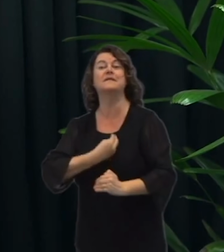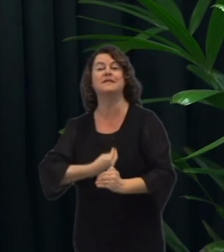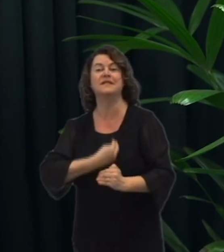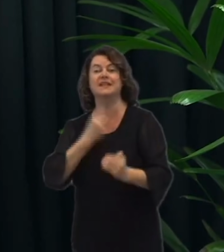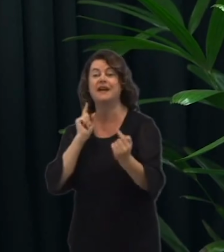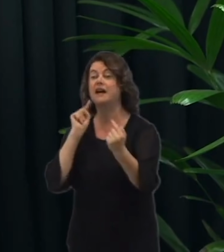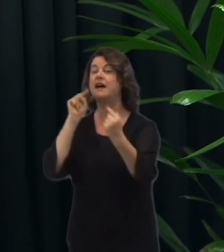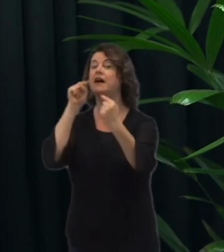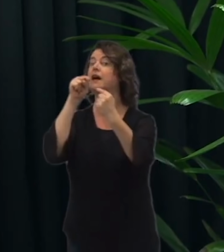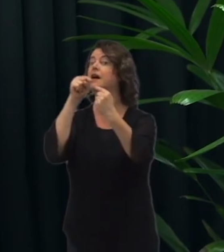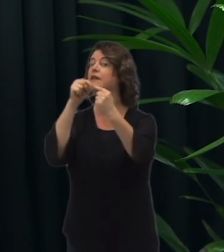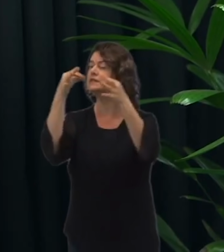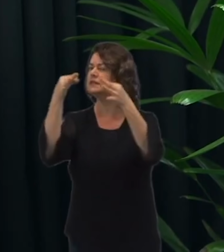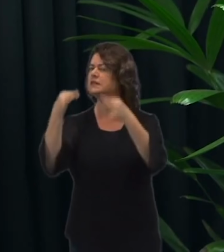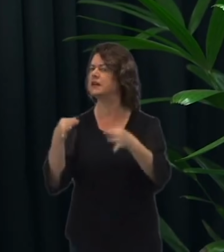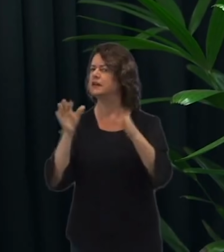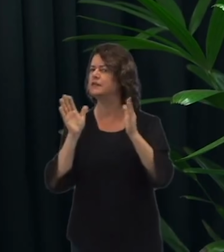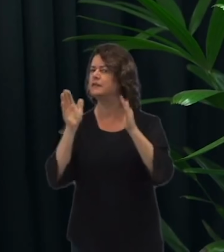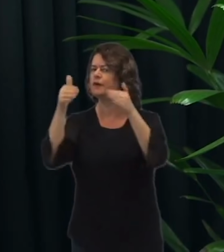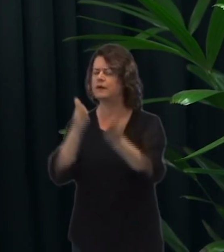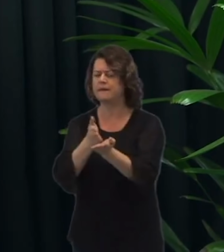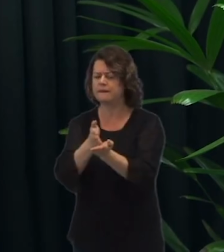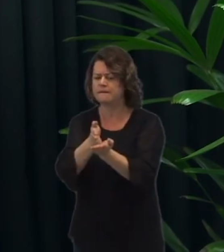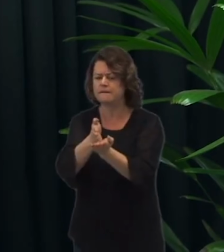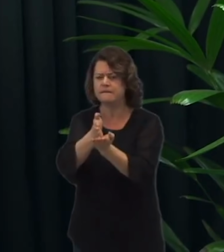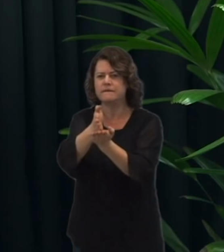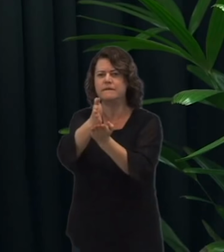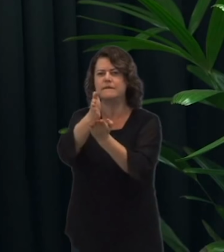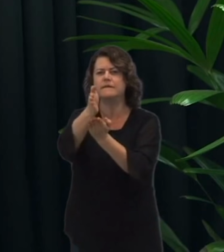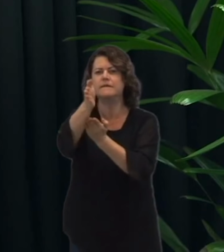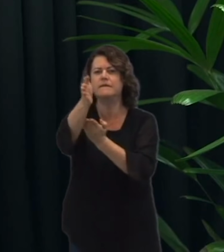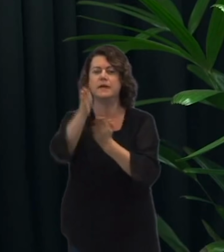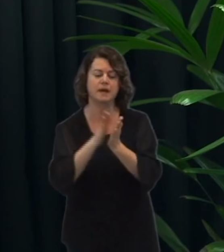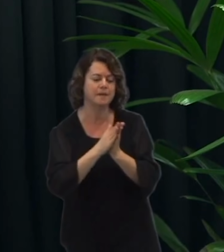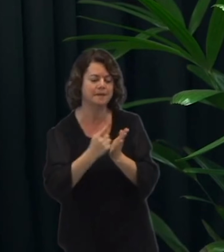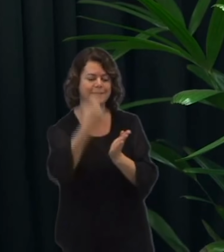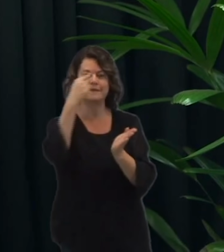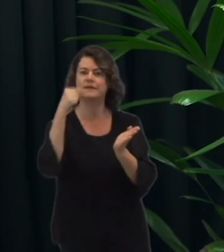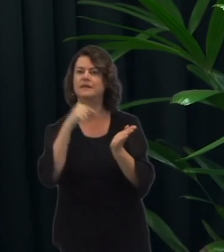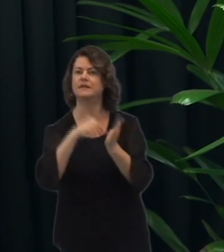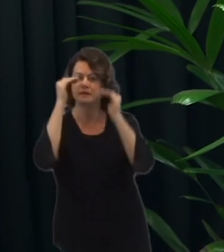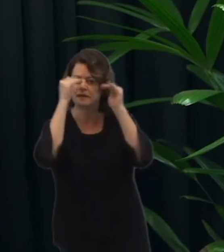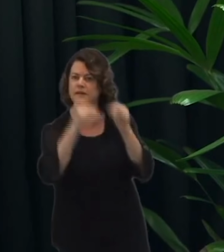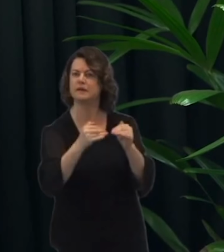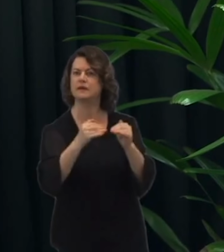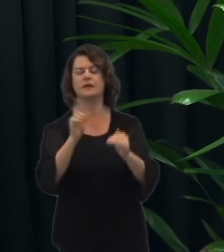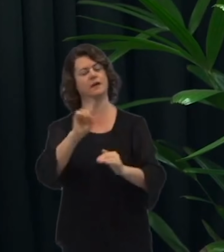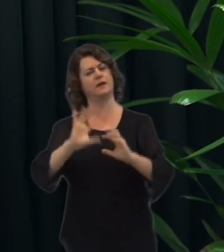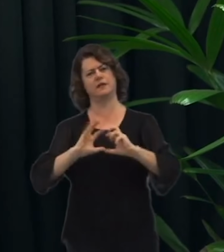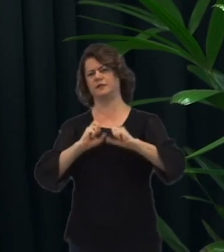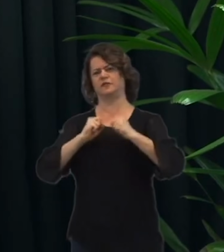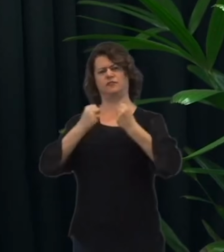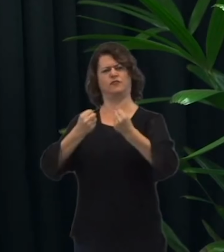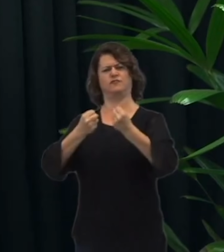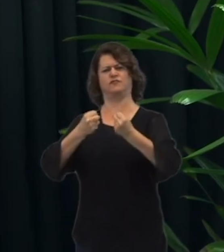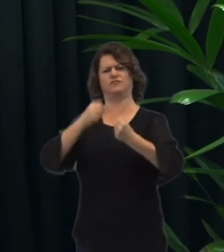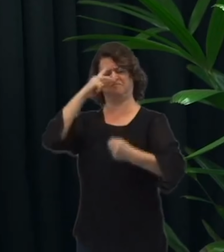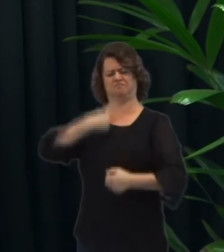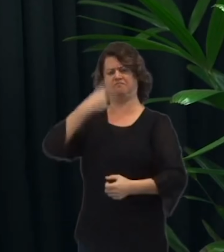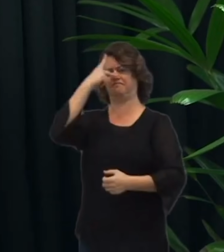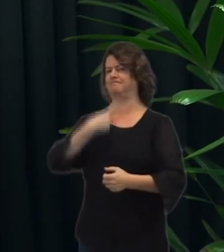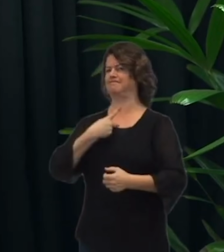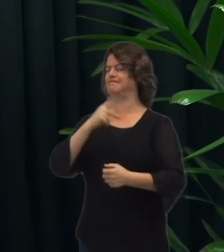propósitos muito bem estabelecidos na palavra de Deus. Isso não se adquire com esforços pessoais,